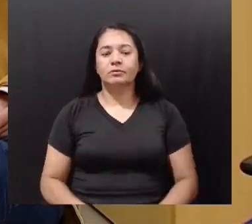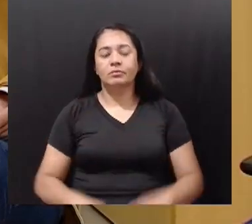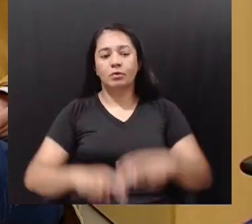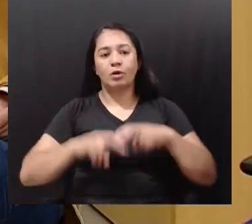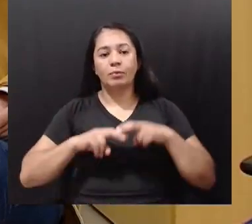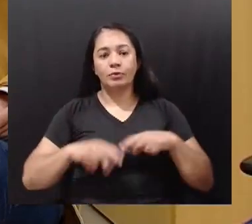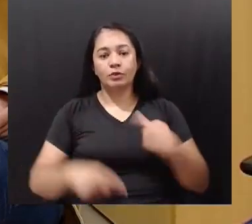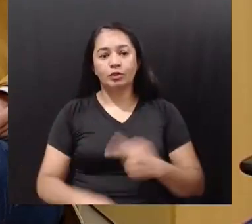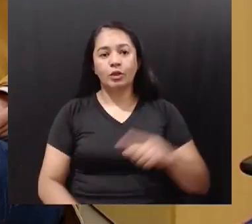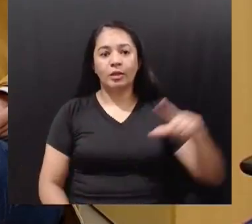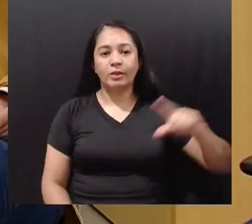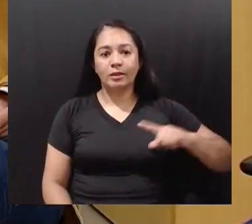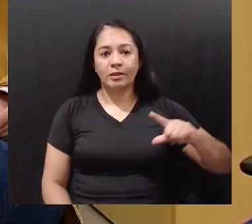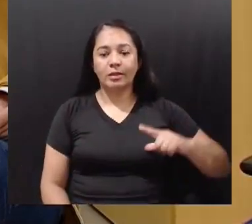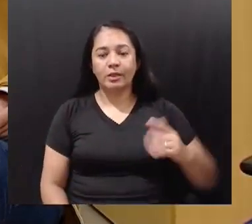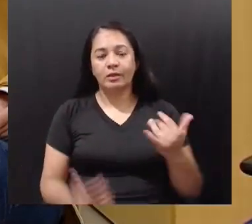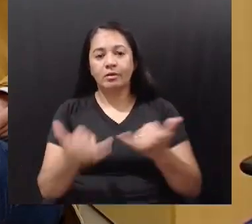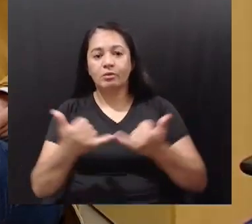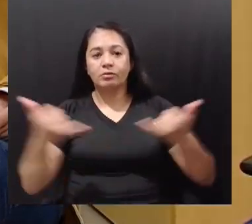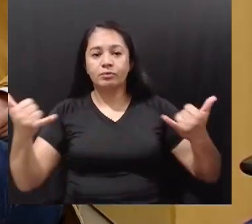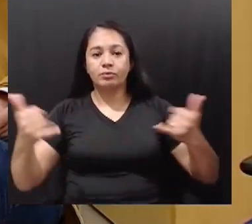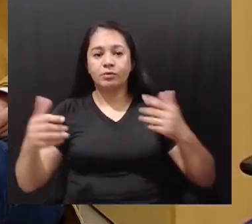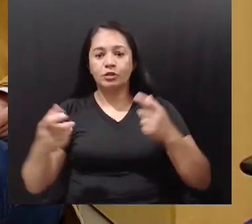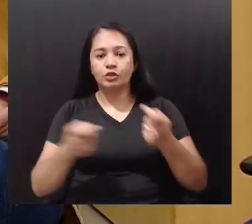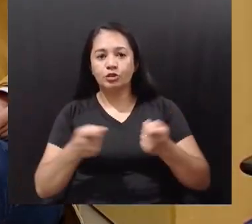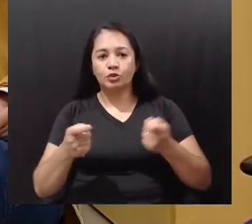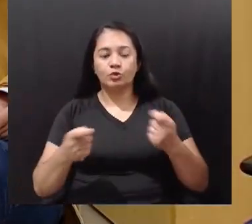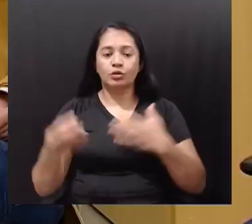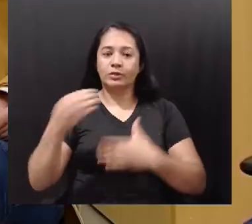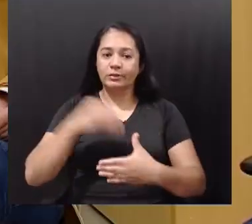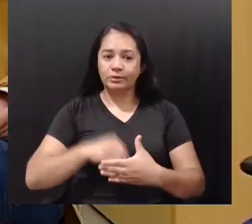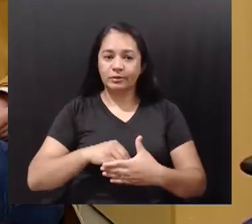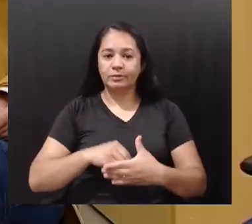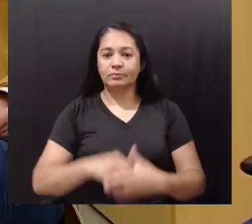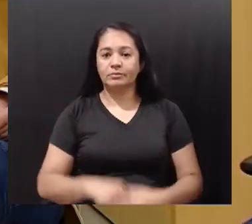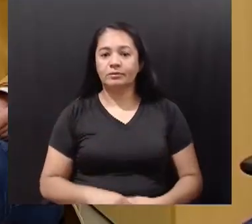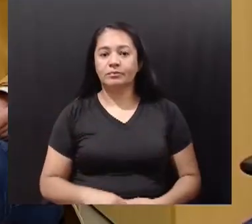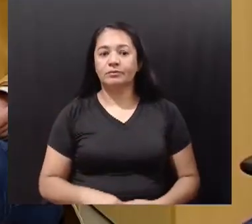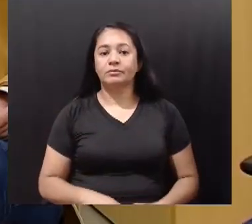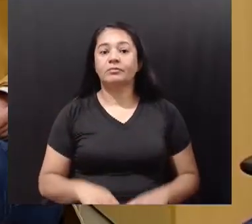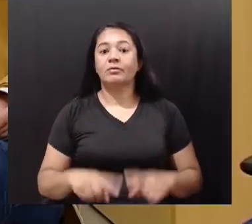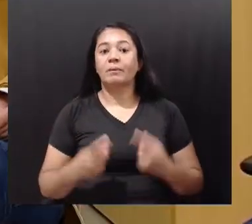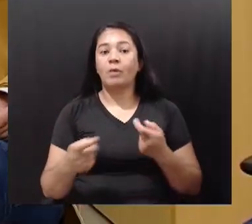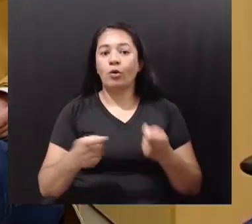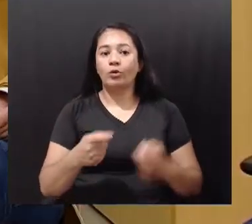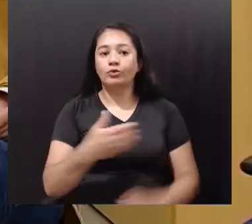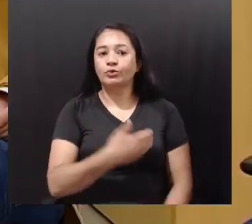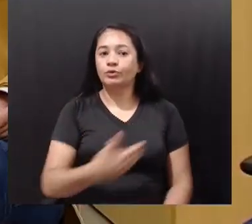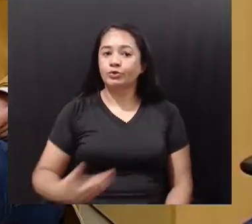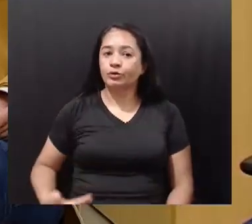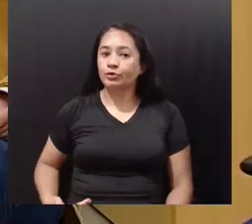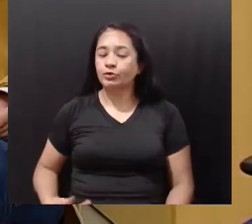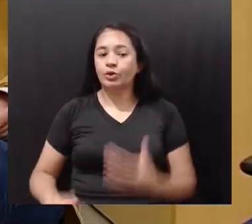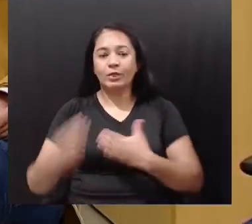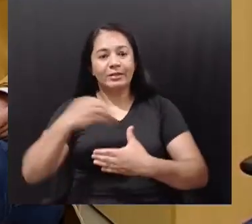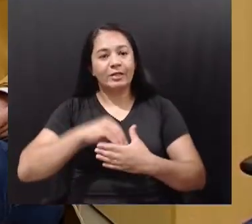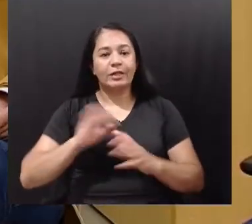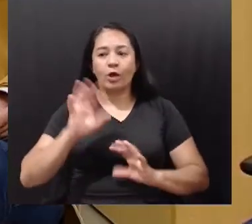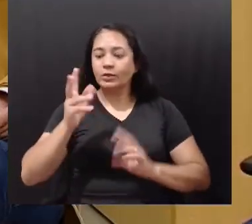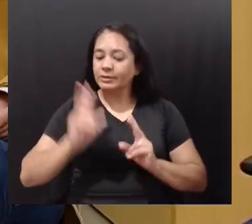essas linhas de atuação do controle interno e o controle interno ele acontece a todo momento, a todo instante. Por exemplo,